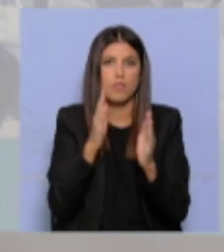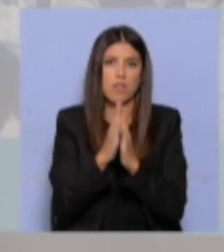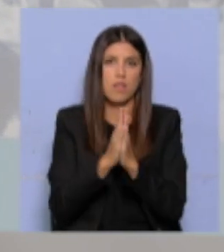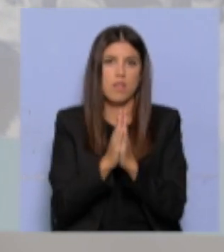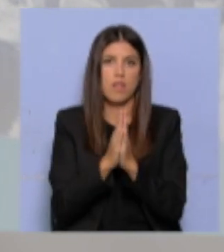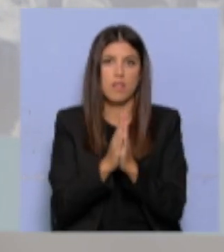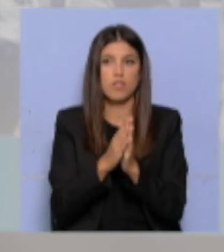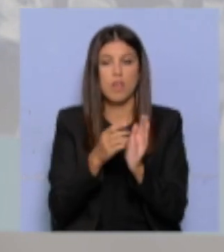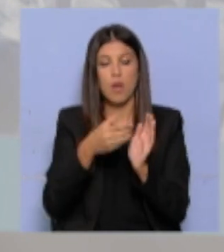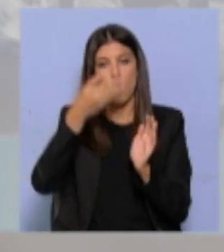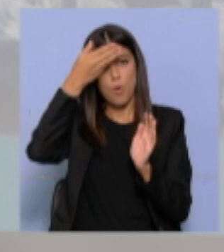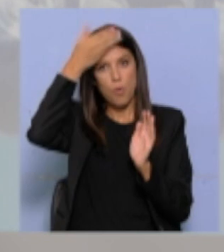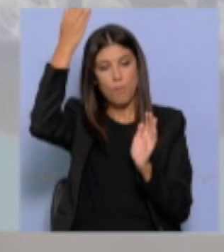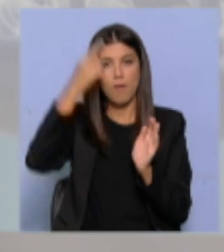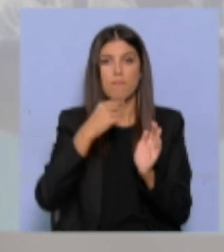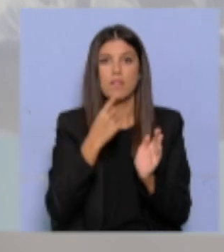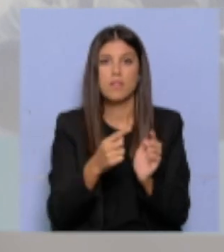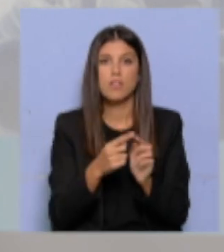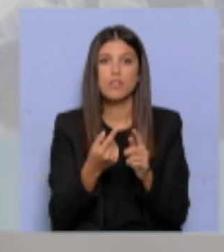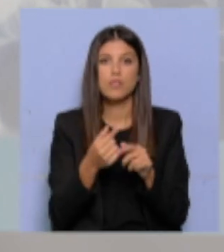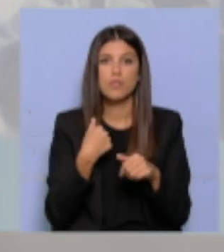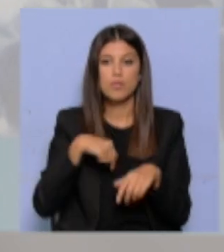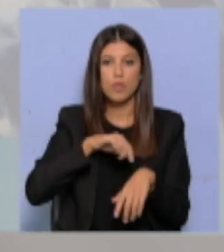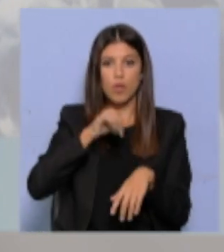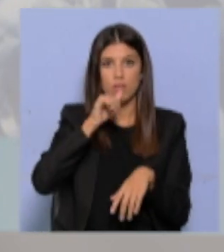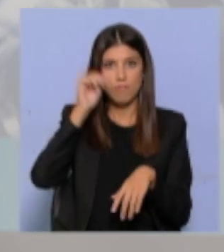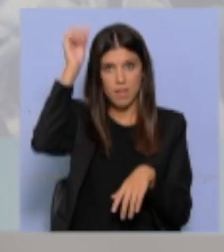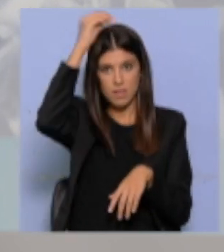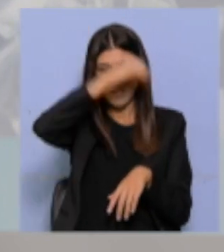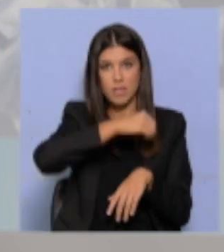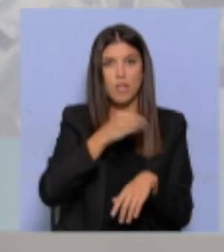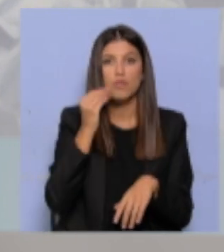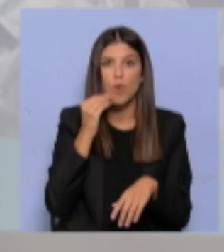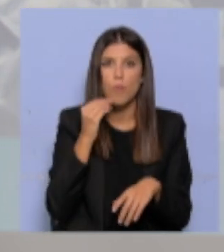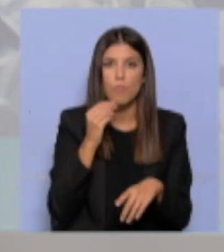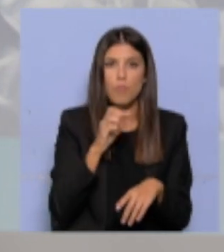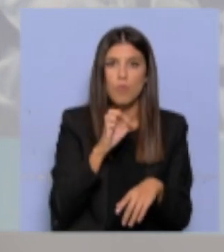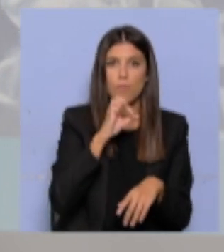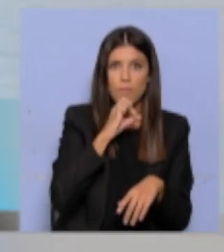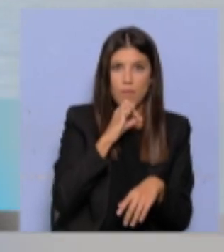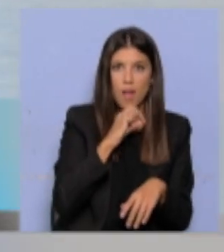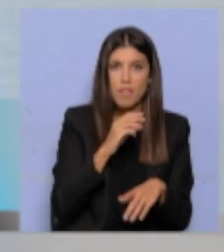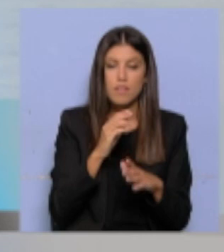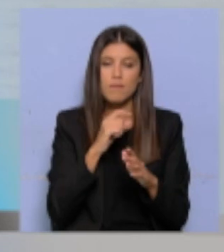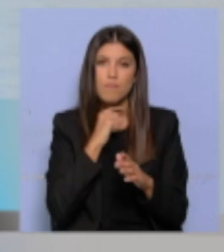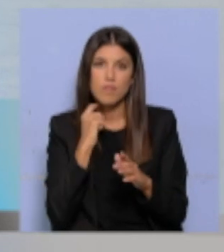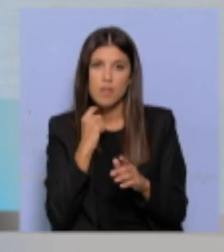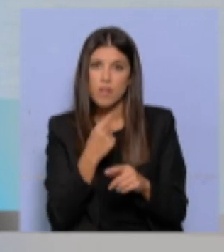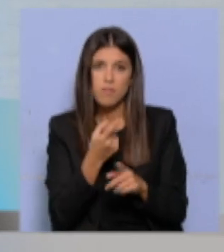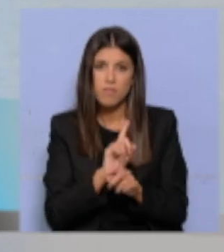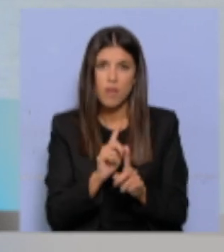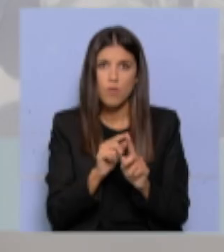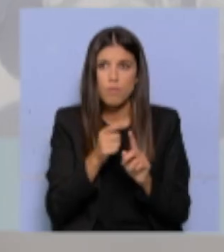Papa Francisco, nós não fomos batizados nem bispos nem padres, nós fomos batizados como leigos, e como leigos